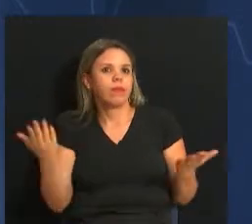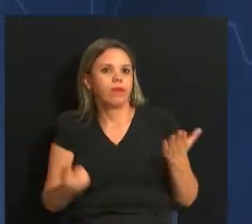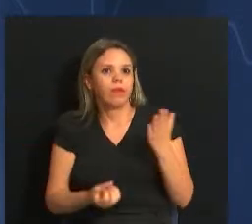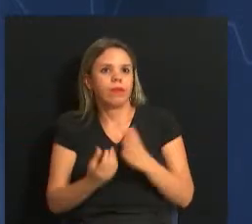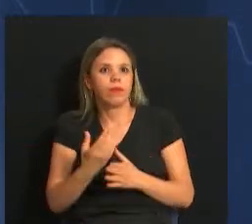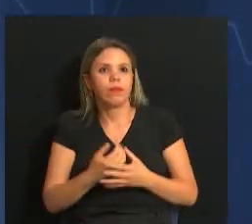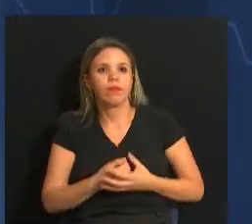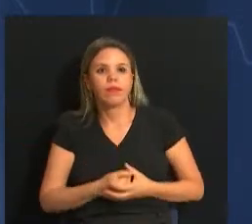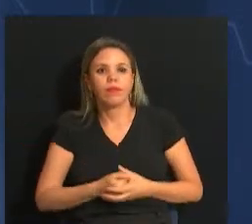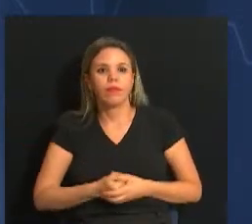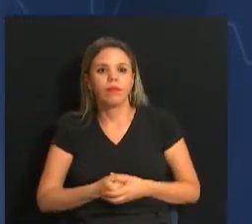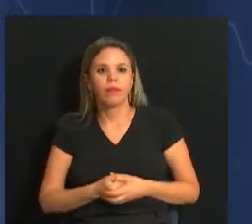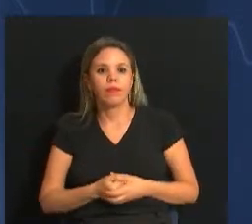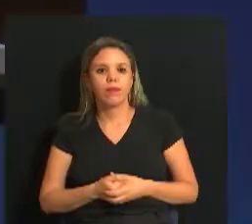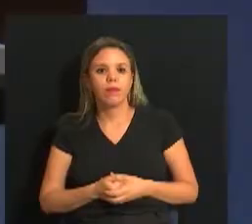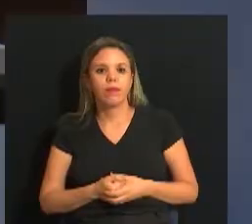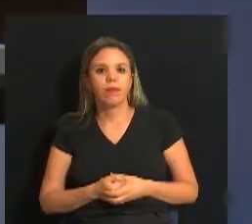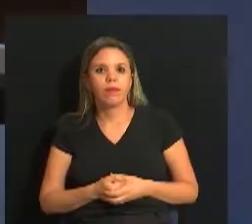destaques de hoje.